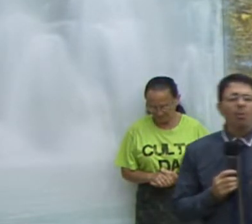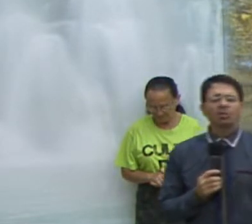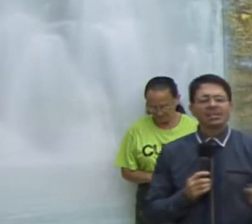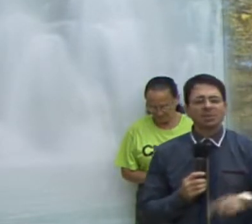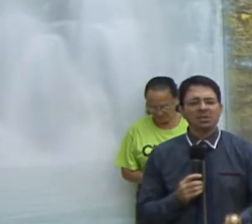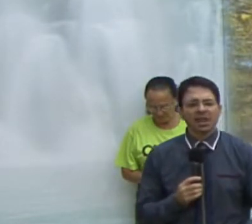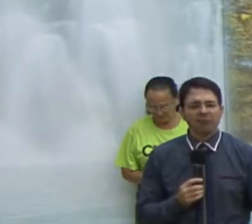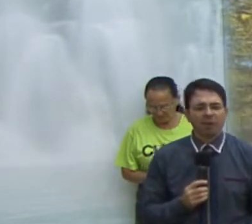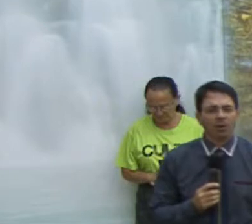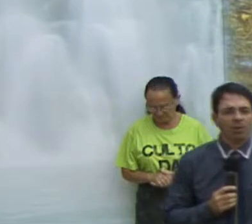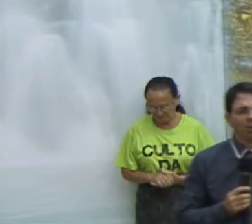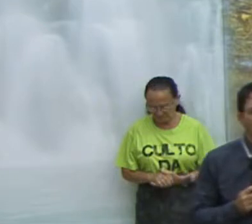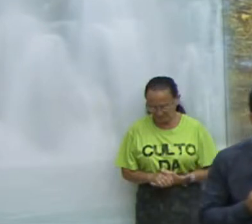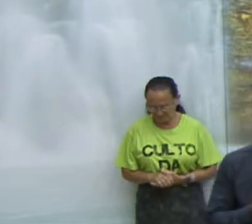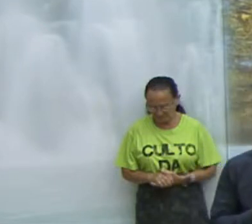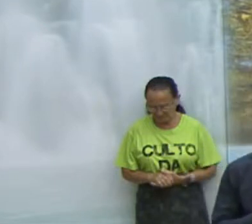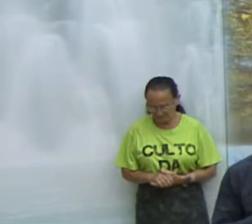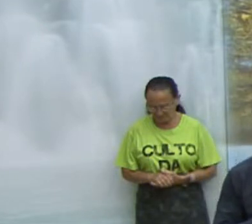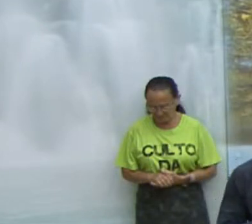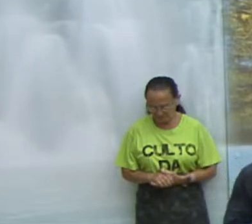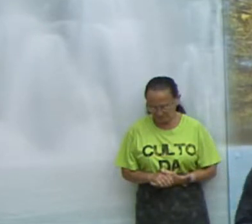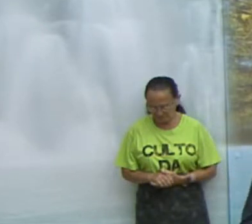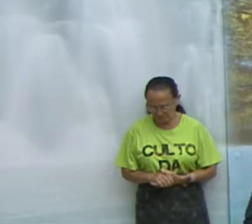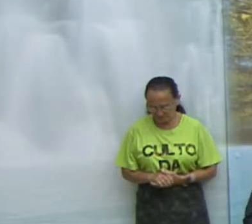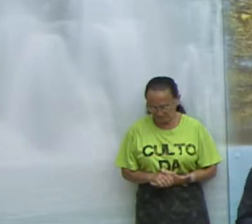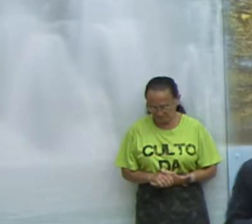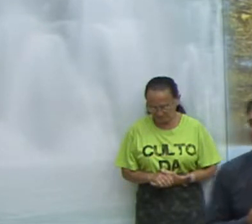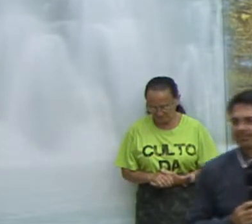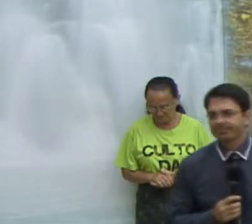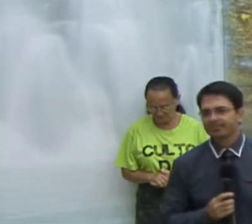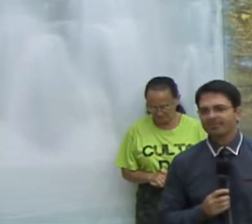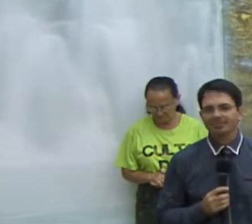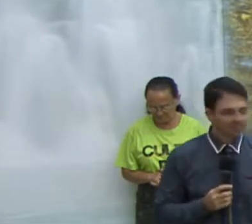Mas como Jesus interviu? Orando por ele.